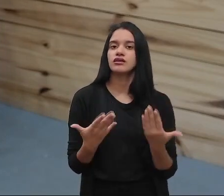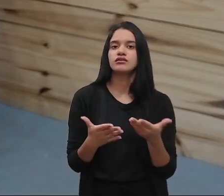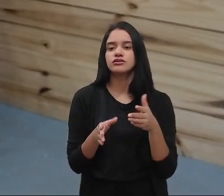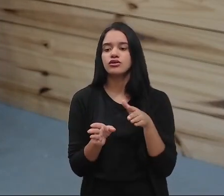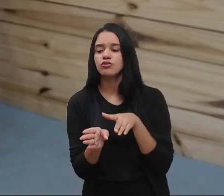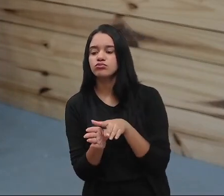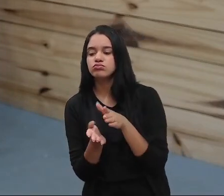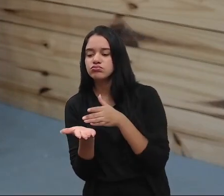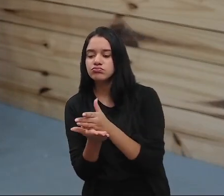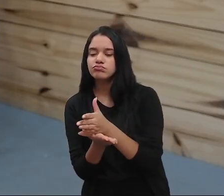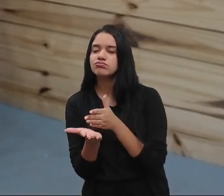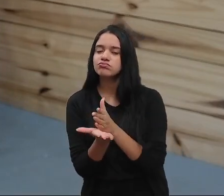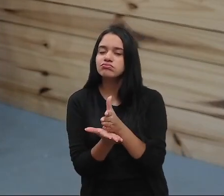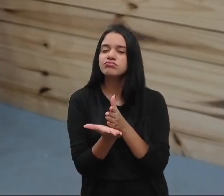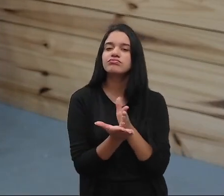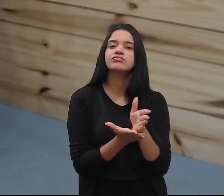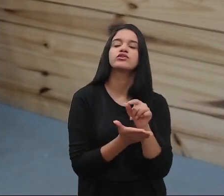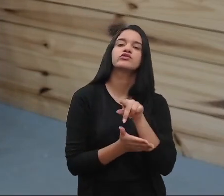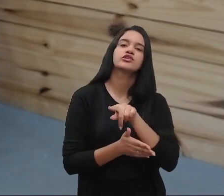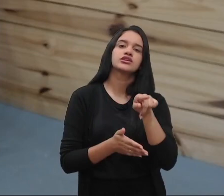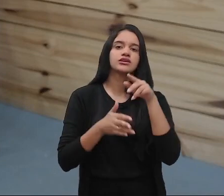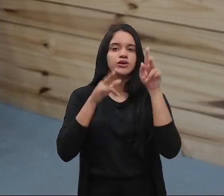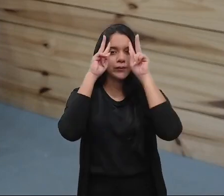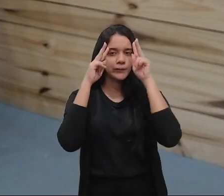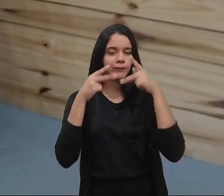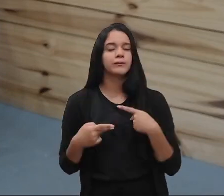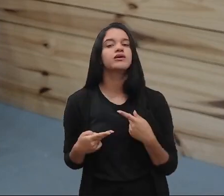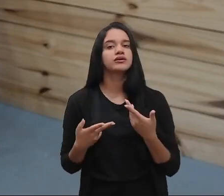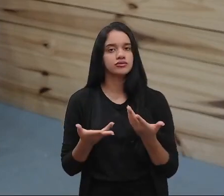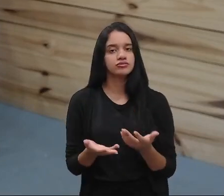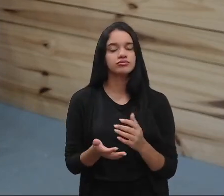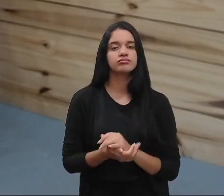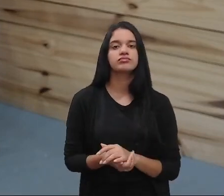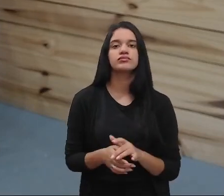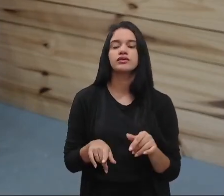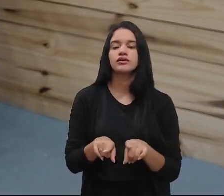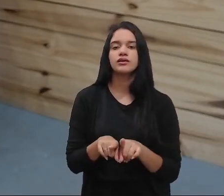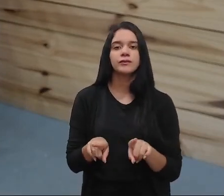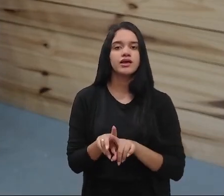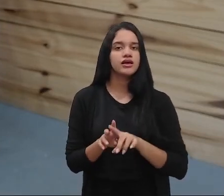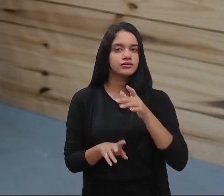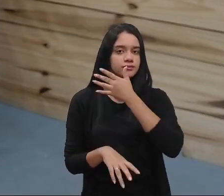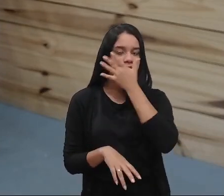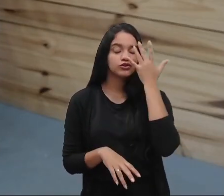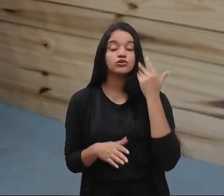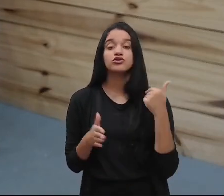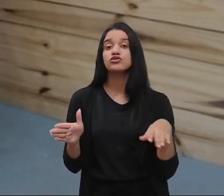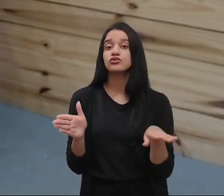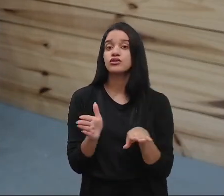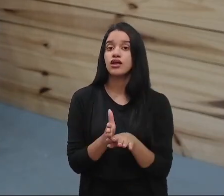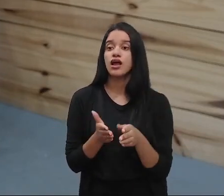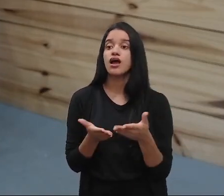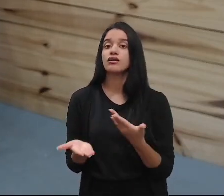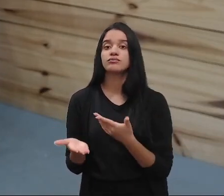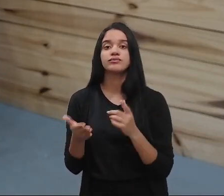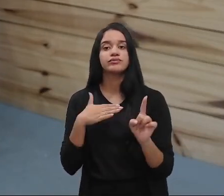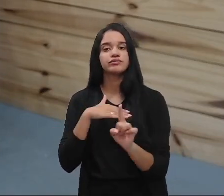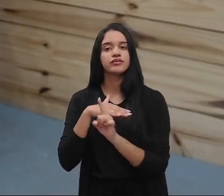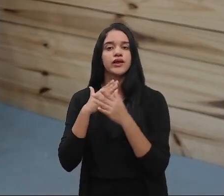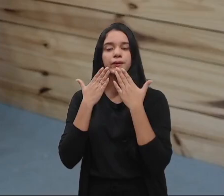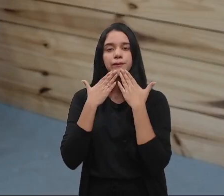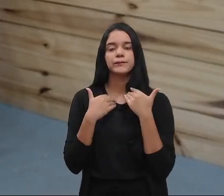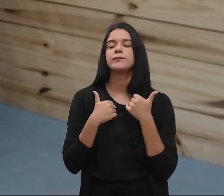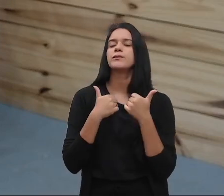conduzindo sejam humanos, tentem trazer o pessoal. Quando chegar, recepcionar da melhor forma